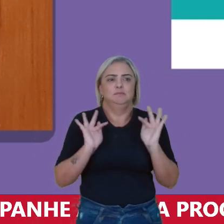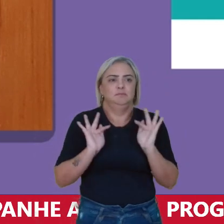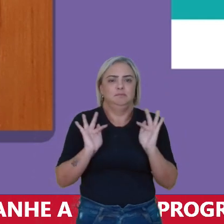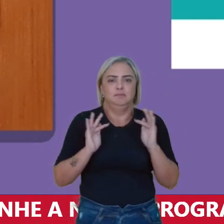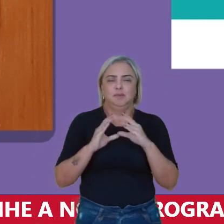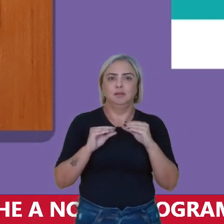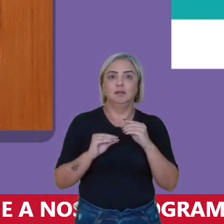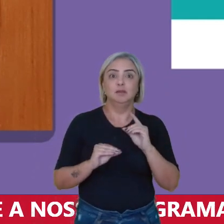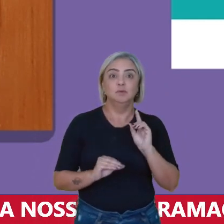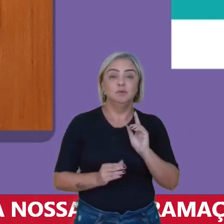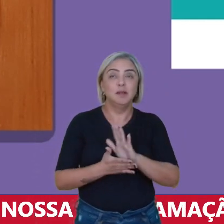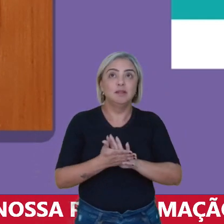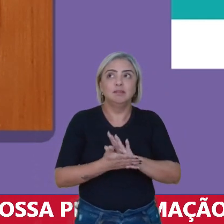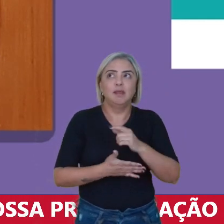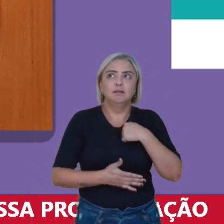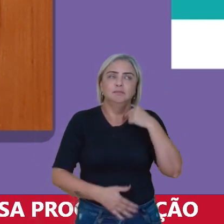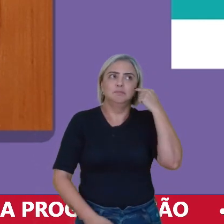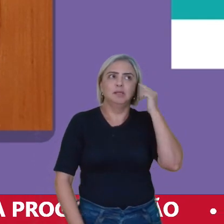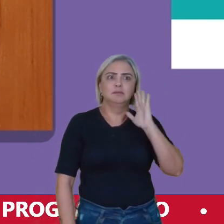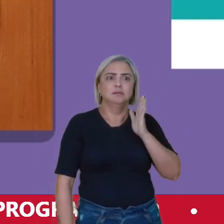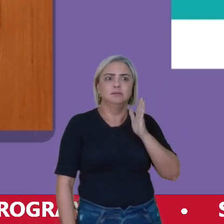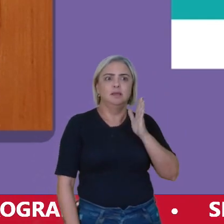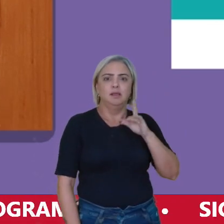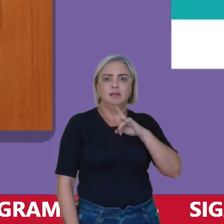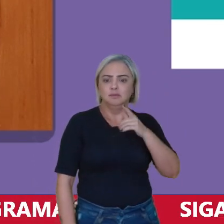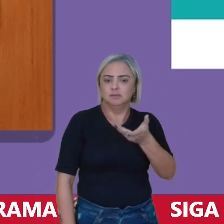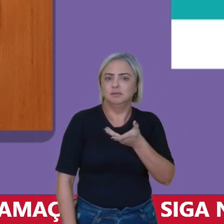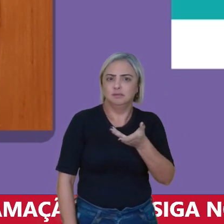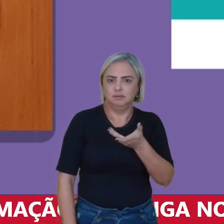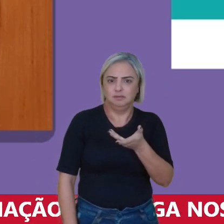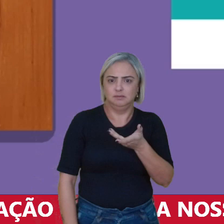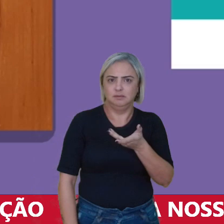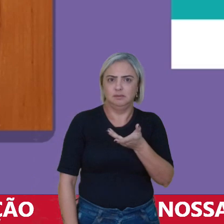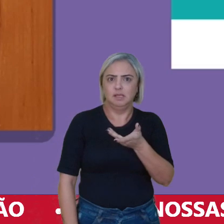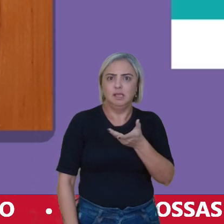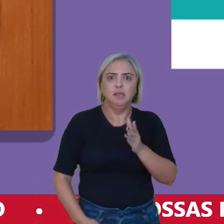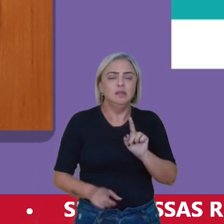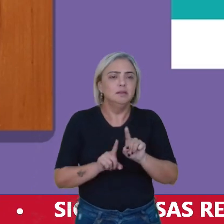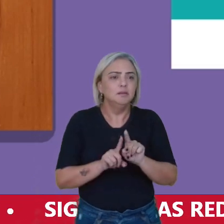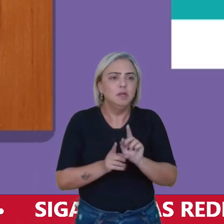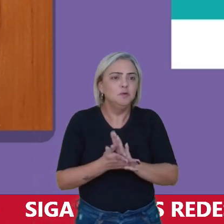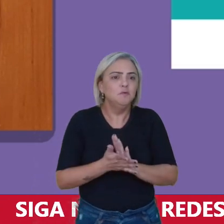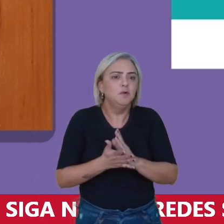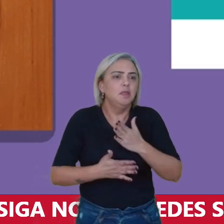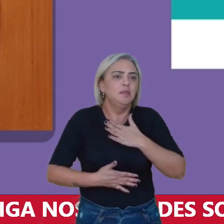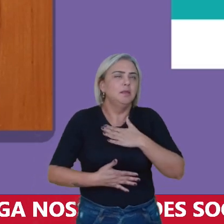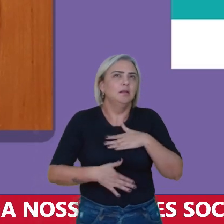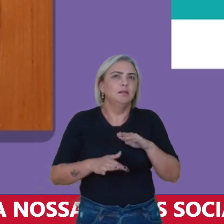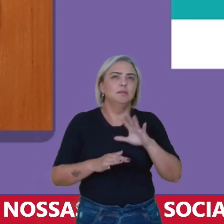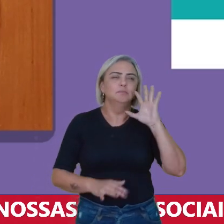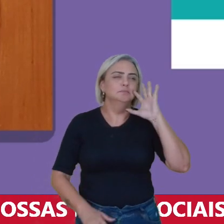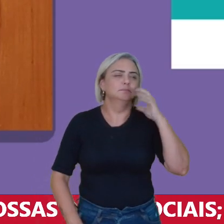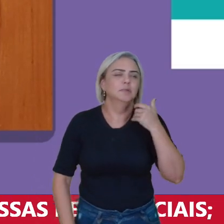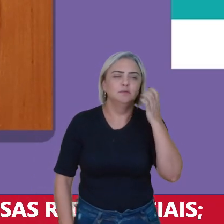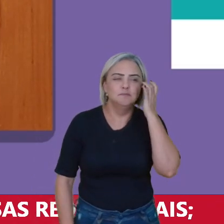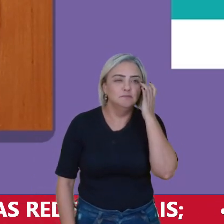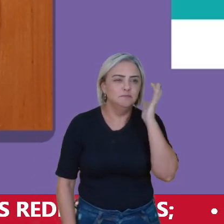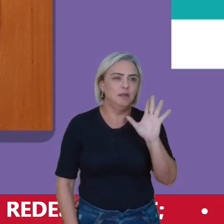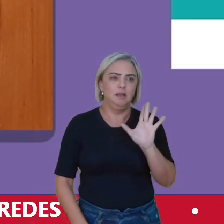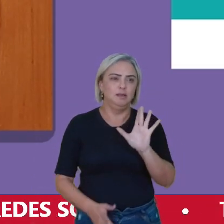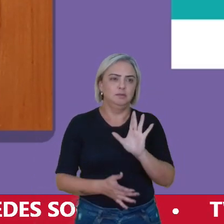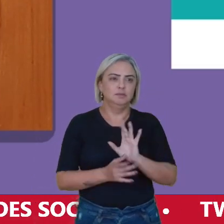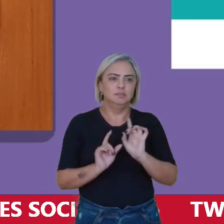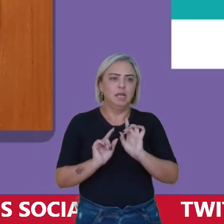eu falei, não era nada que eu já pensava, que eu já queria, e não foi nada tranquilo, assim, não foi uma decisão fácil